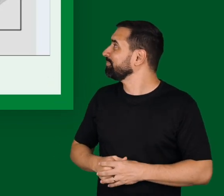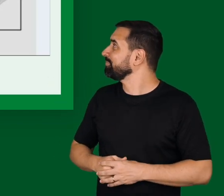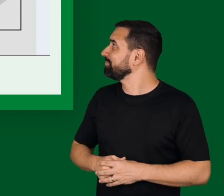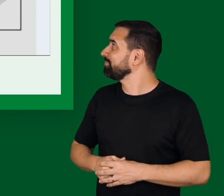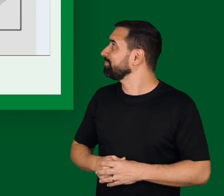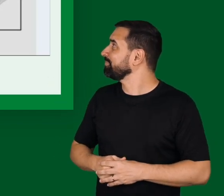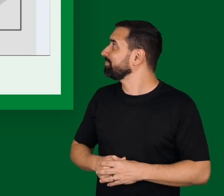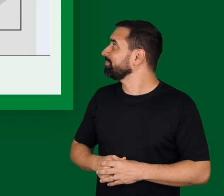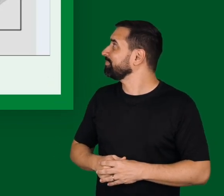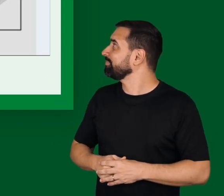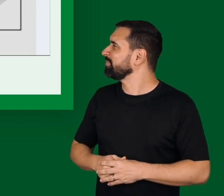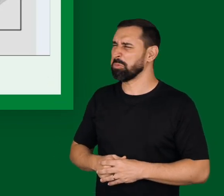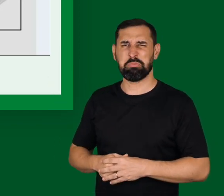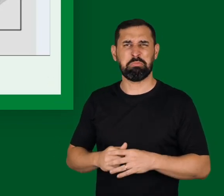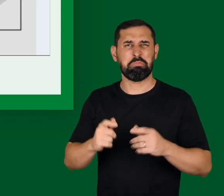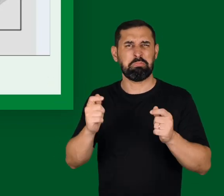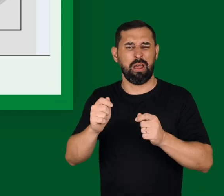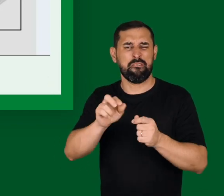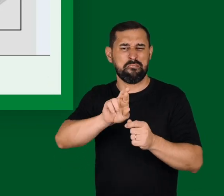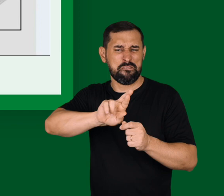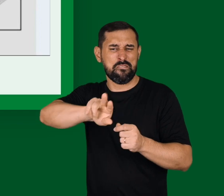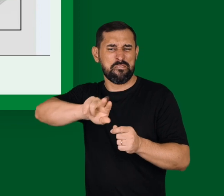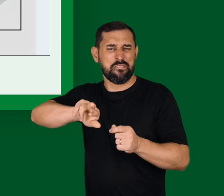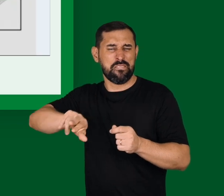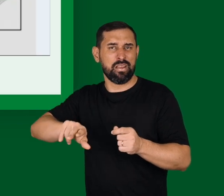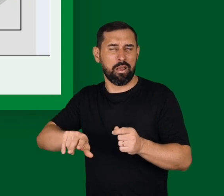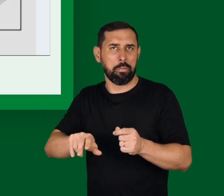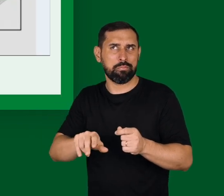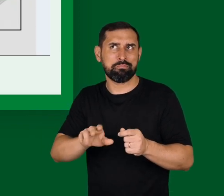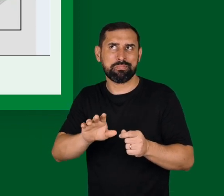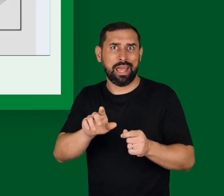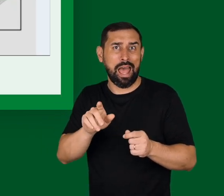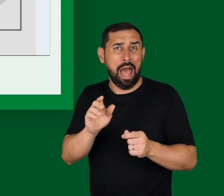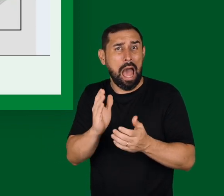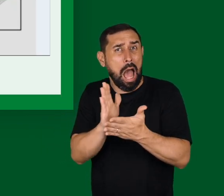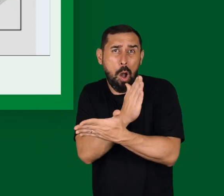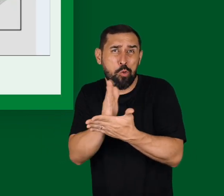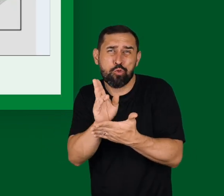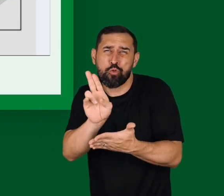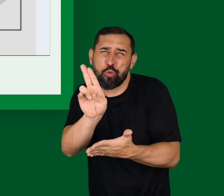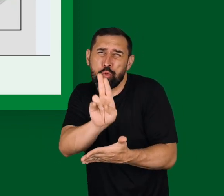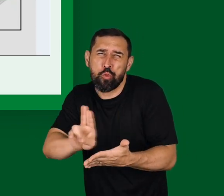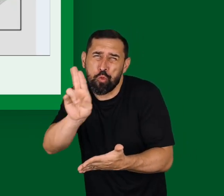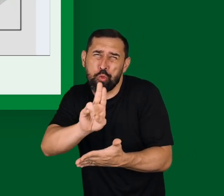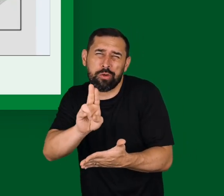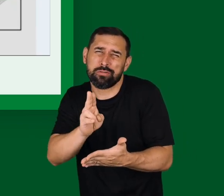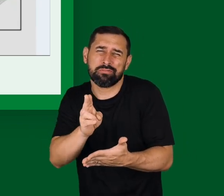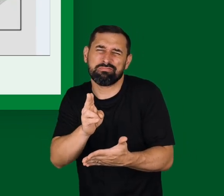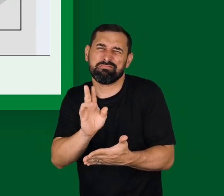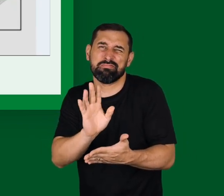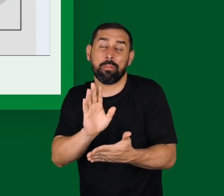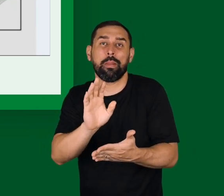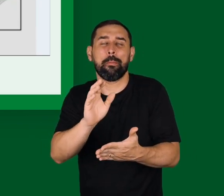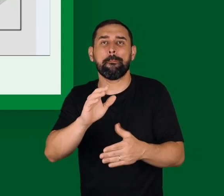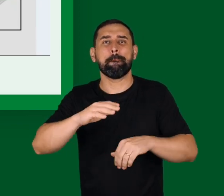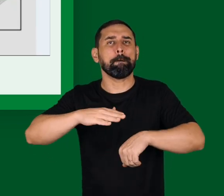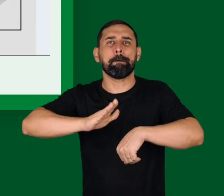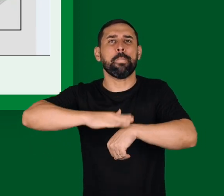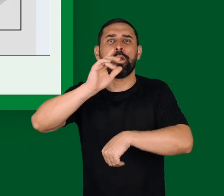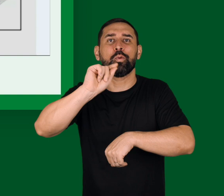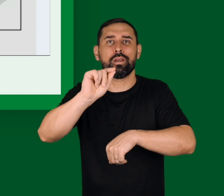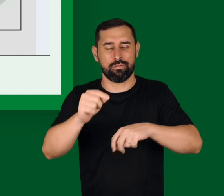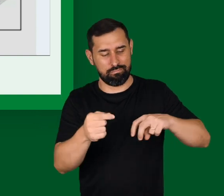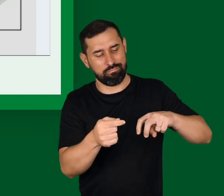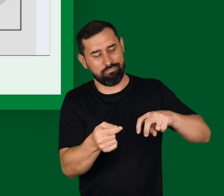espinha ilíaca, essas são possibilidades de acesso, mas são raramente utilizadas, né? A tíbia tem sido sempre